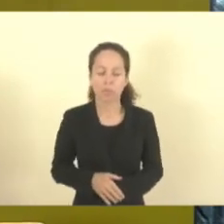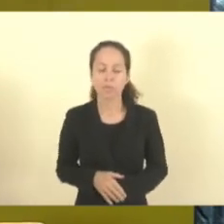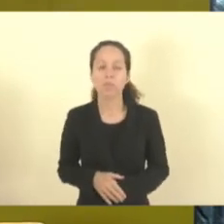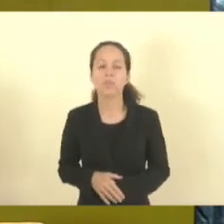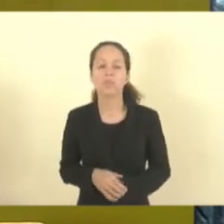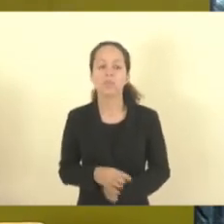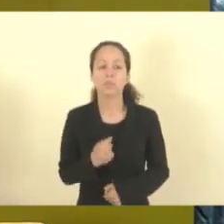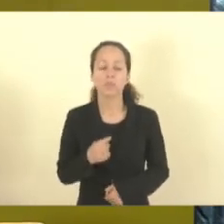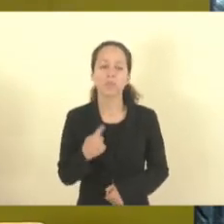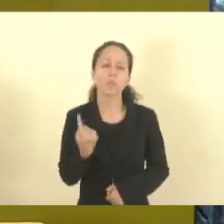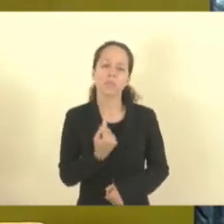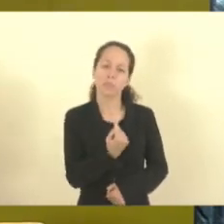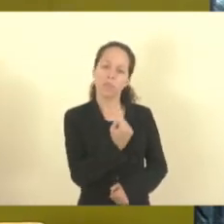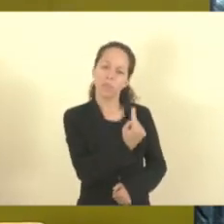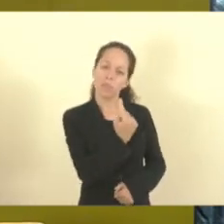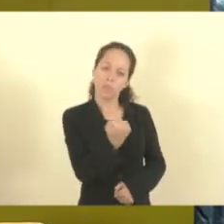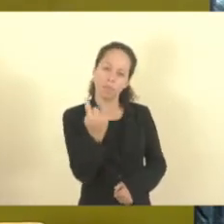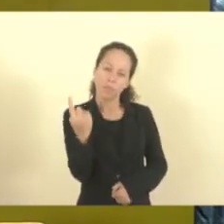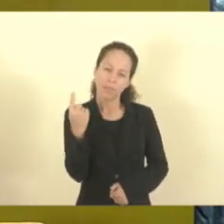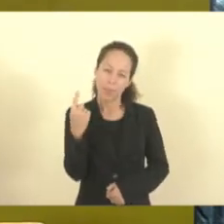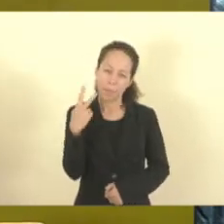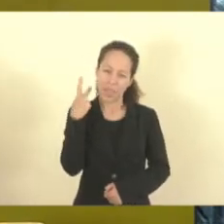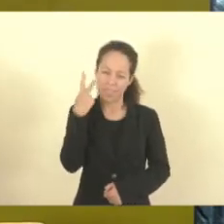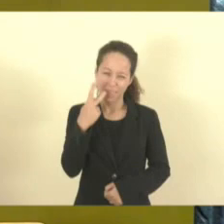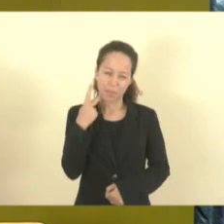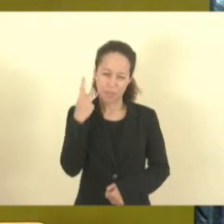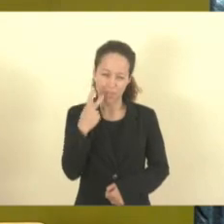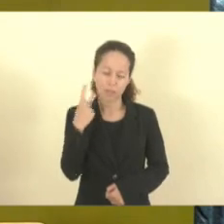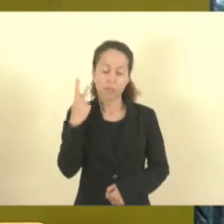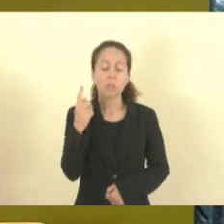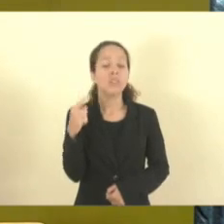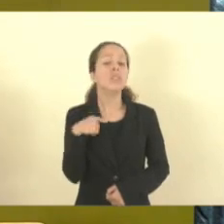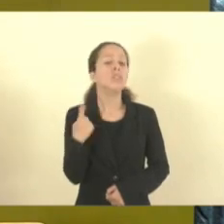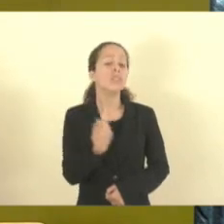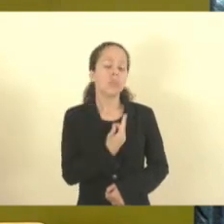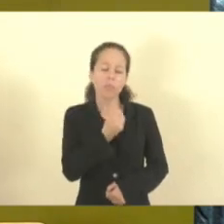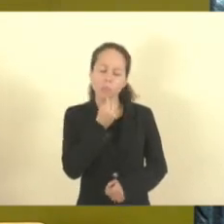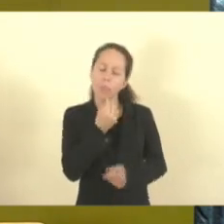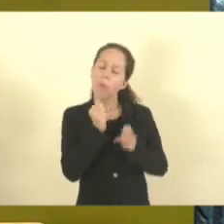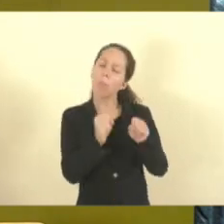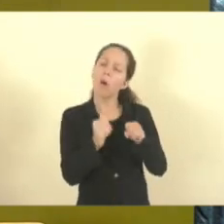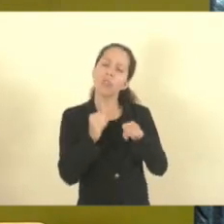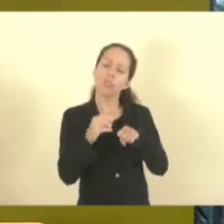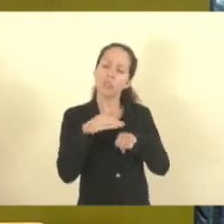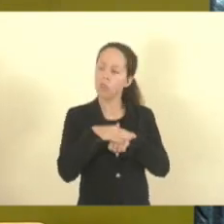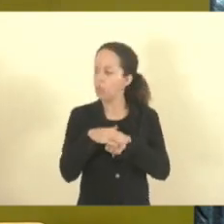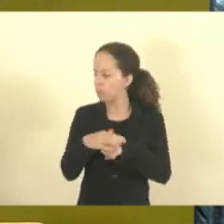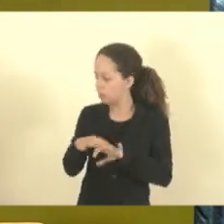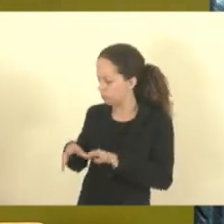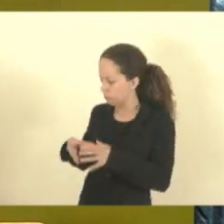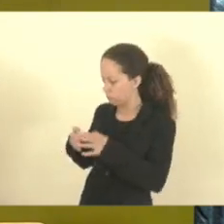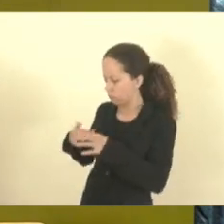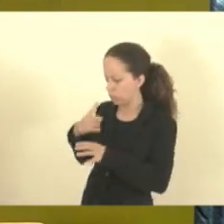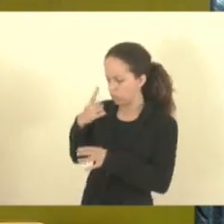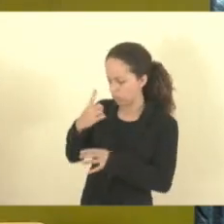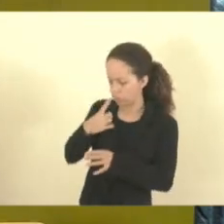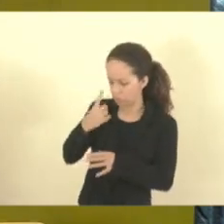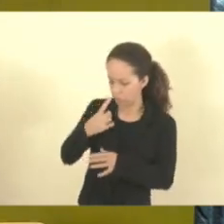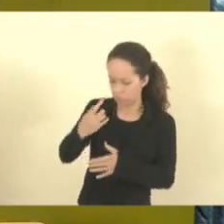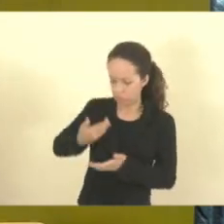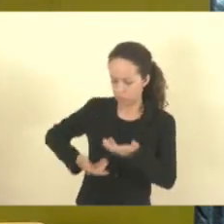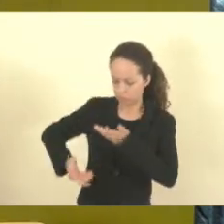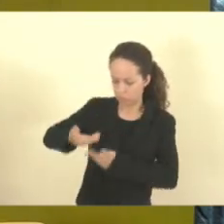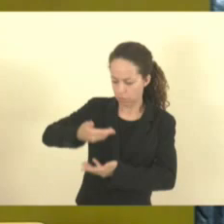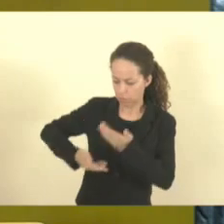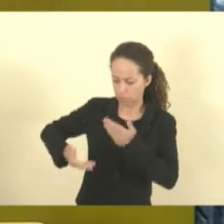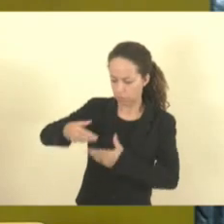individualmente, como parlamentares, nós podemos conversar entre nós, já que eu acho que